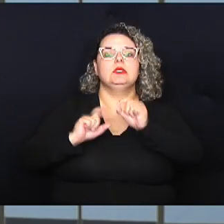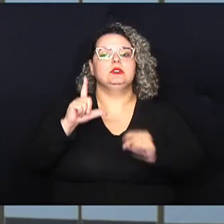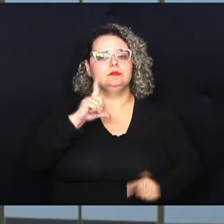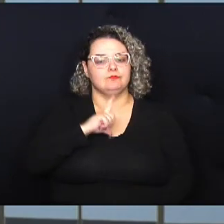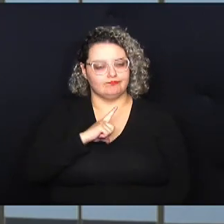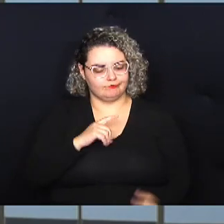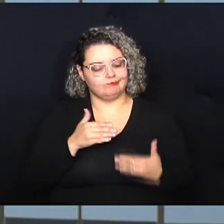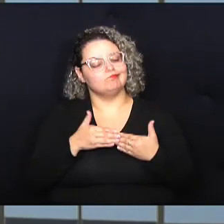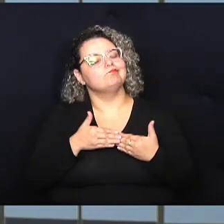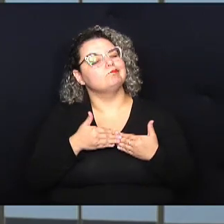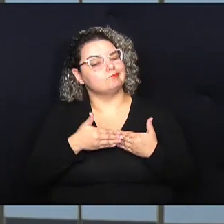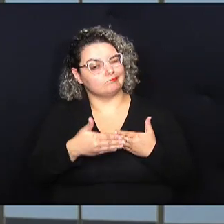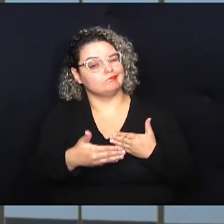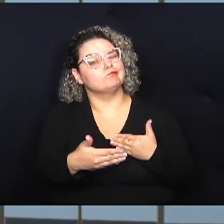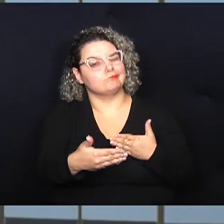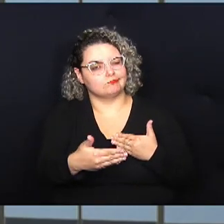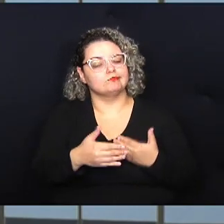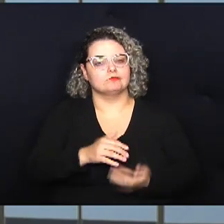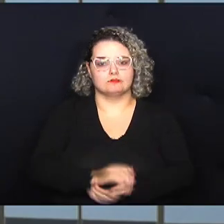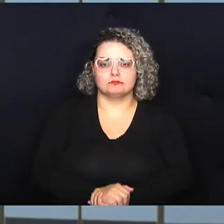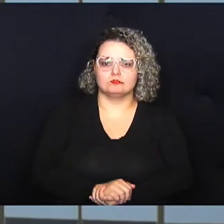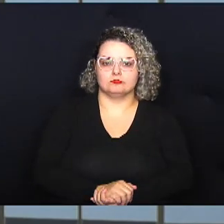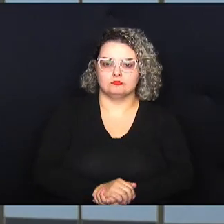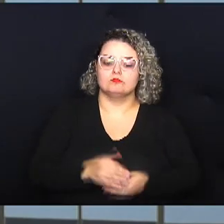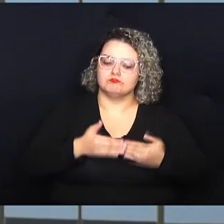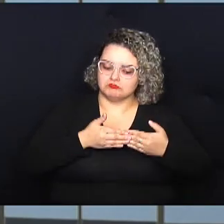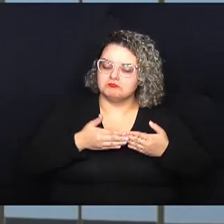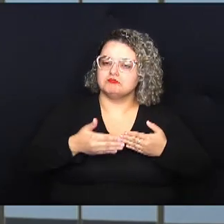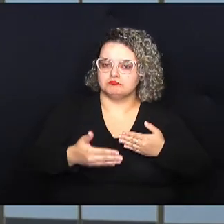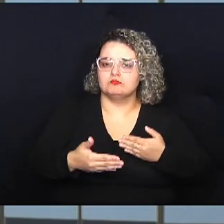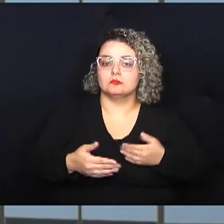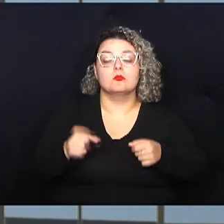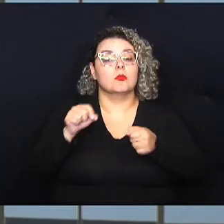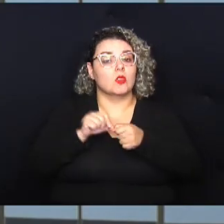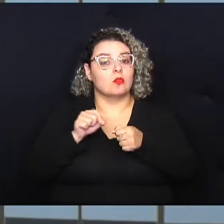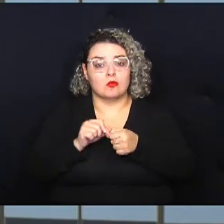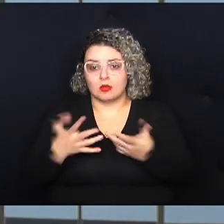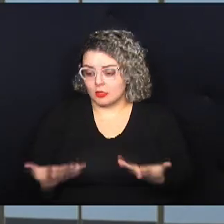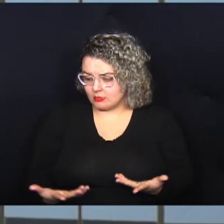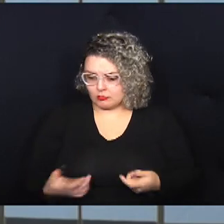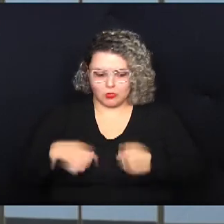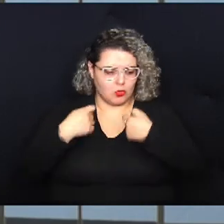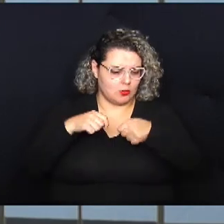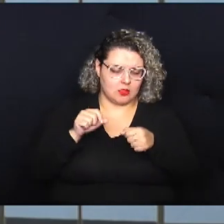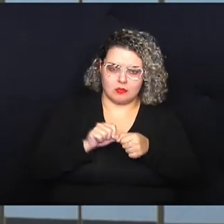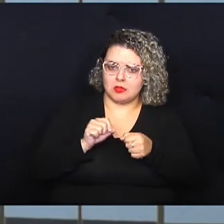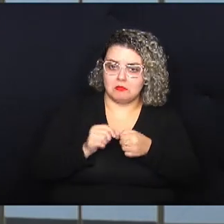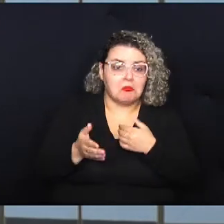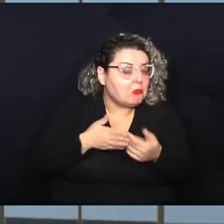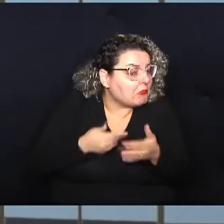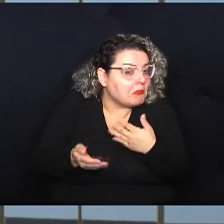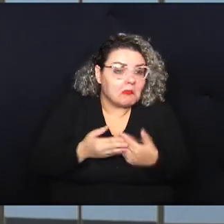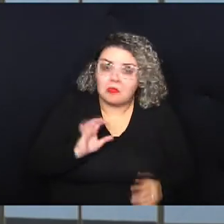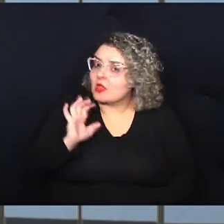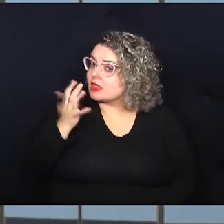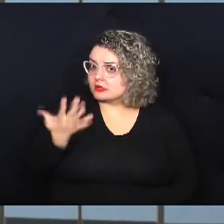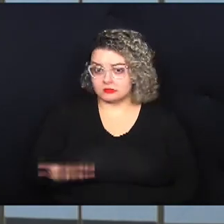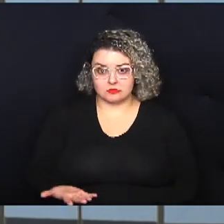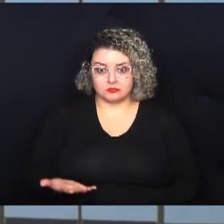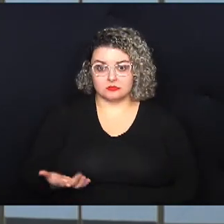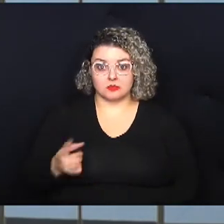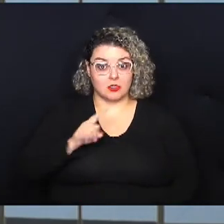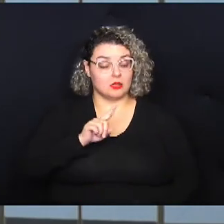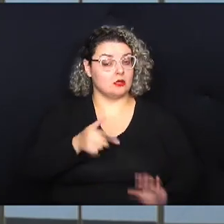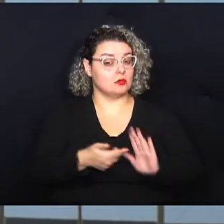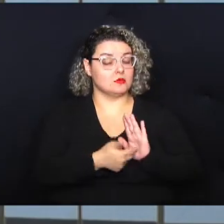está à frente. Está à frente. Que você vai fazer o que você precisa fazer, independente do que está acontecendo. Isso não quer